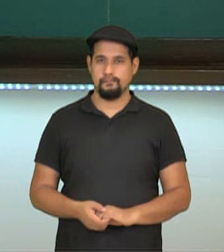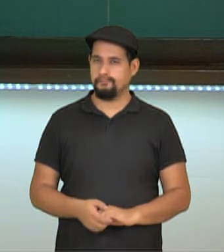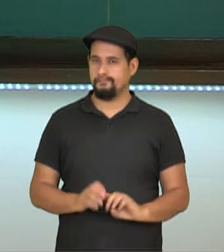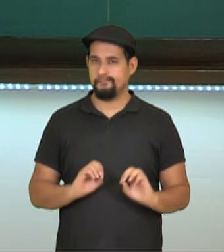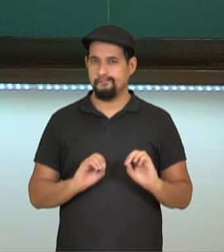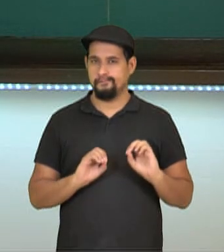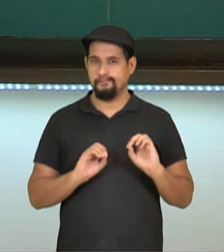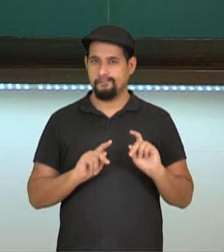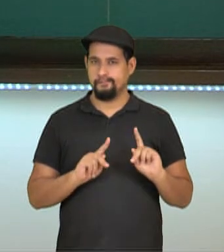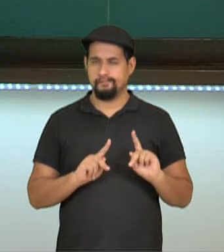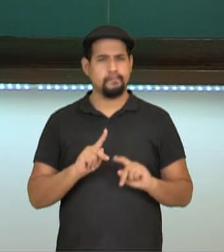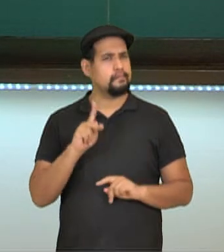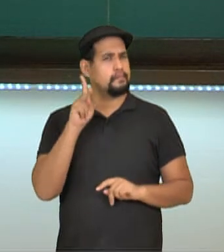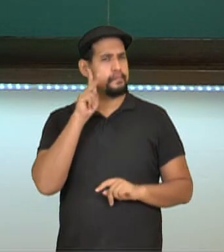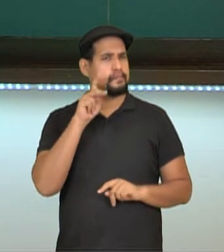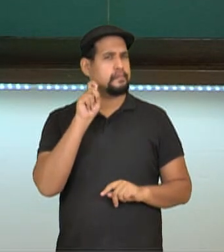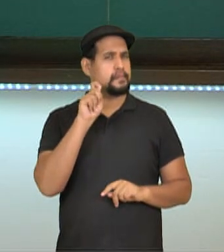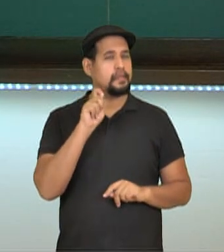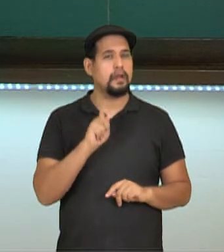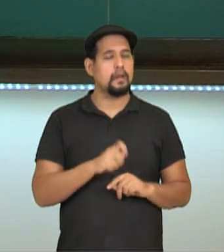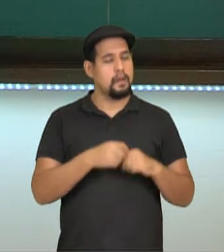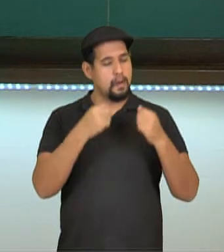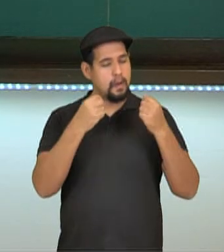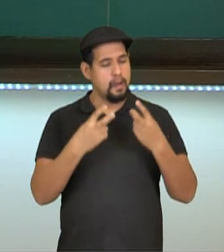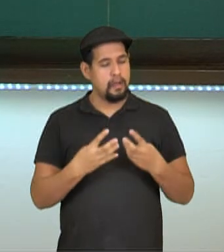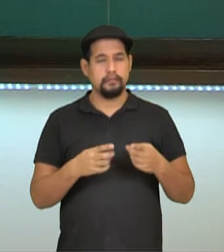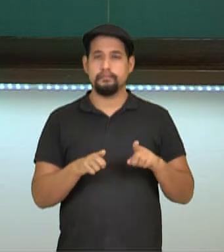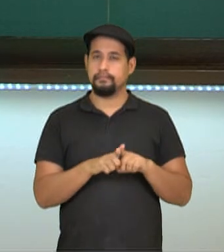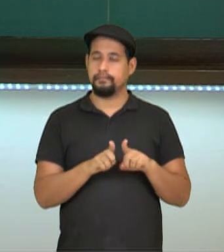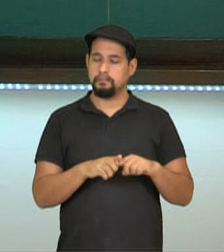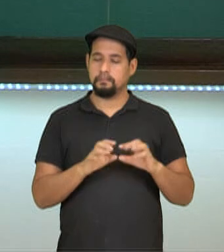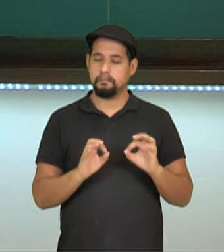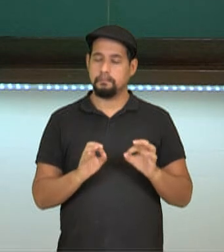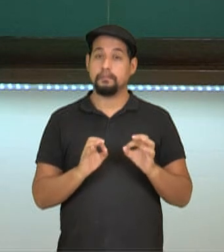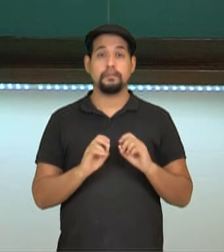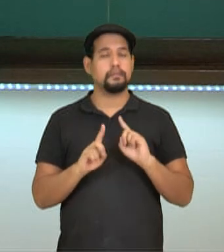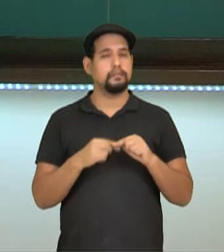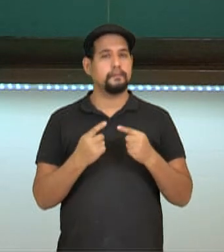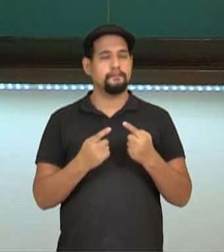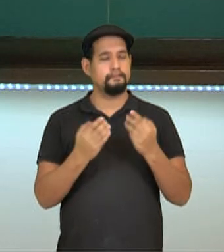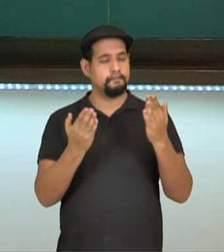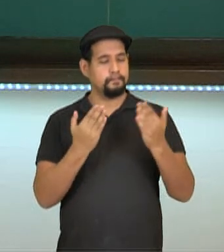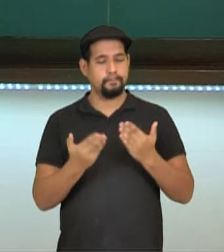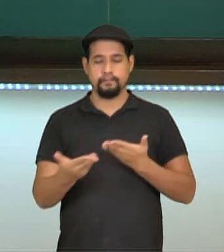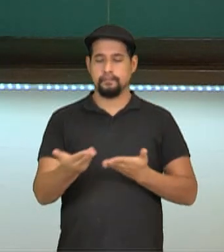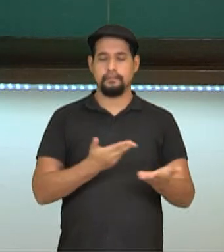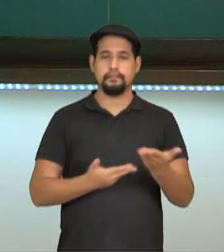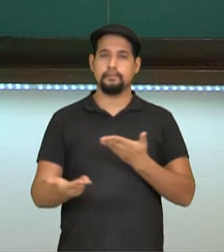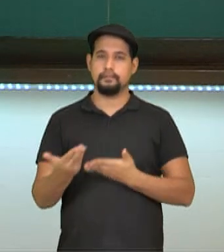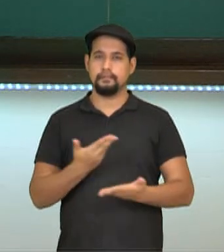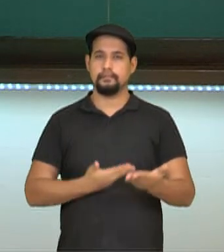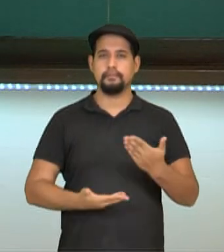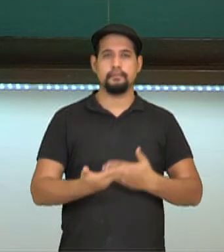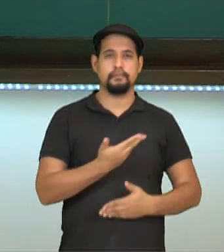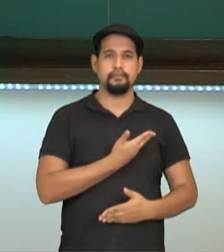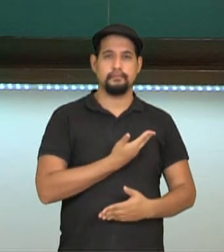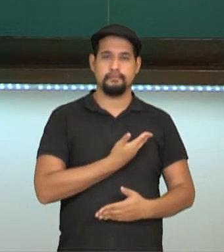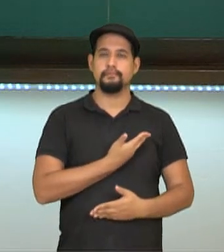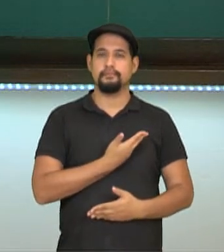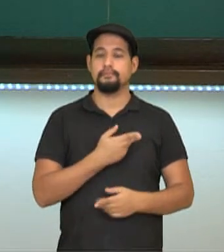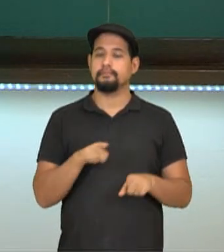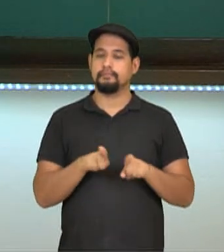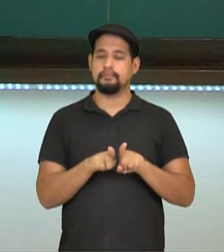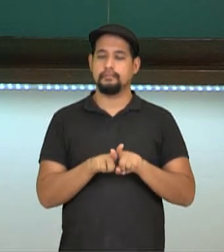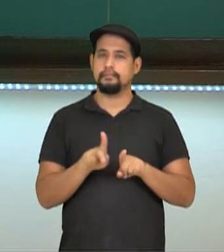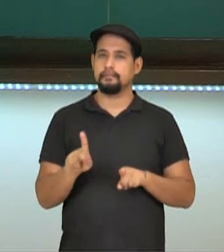Muito bem, pessoal. Lembre de deixar os seus comentários aí bem na mão, para depois você poder compartilhar com os seus colegas e com o seu